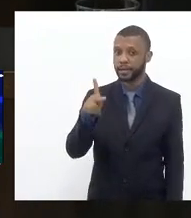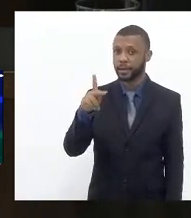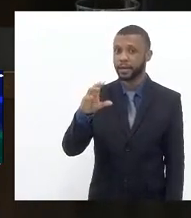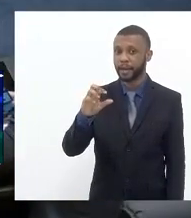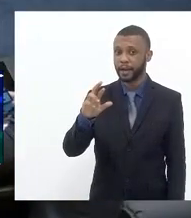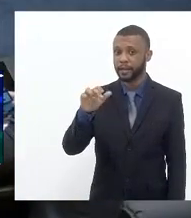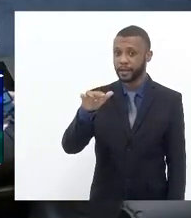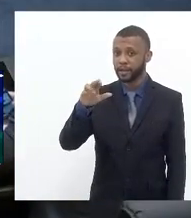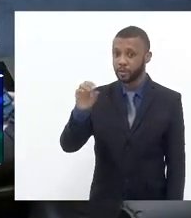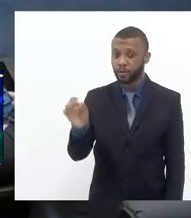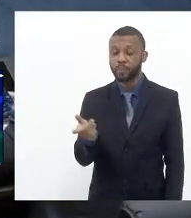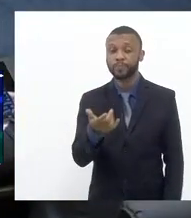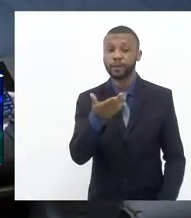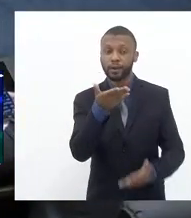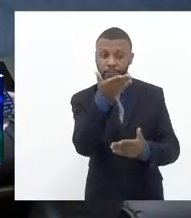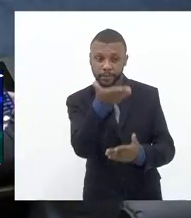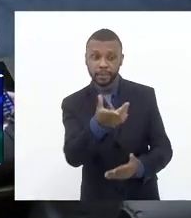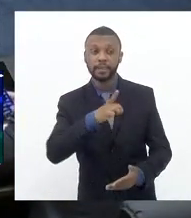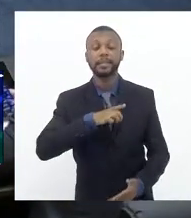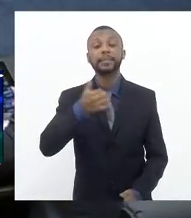minutos.